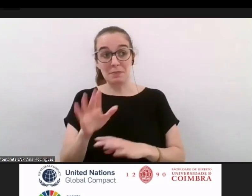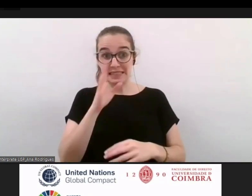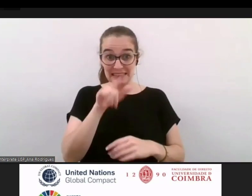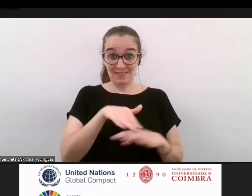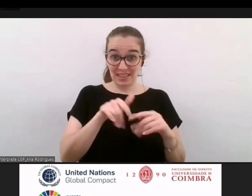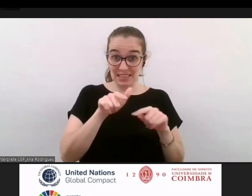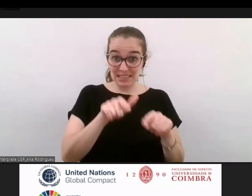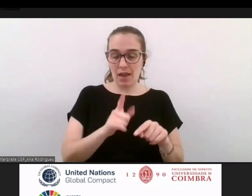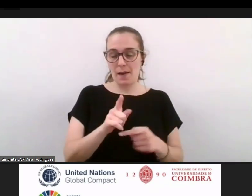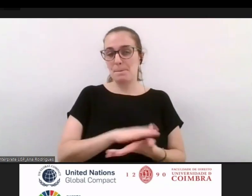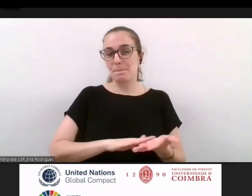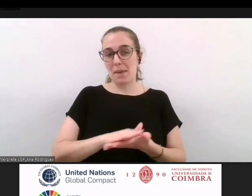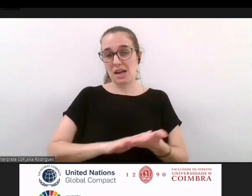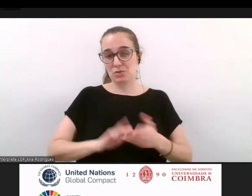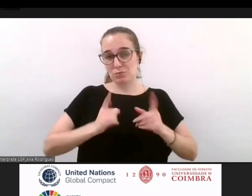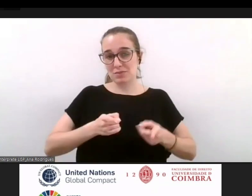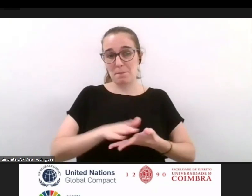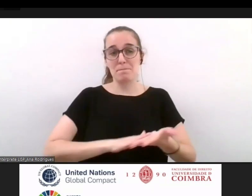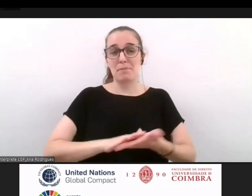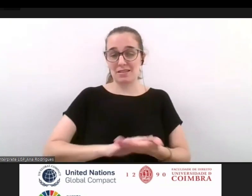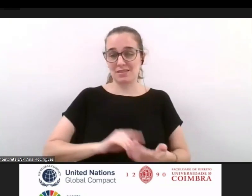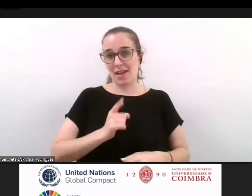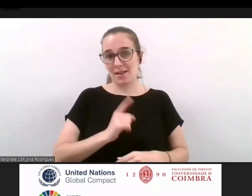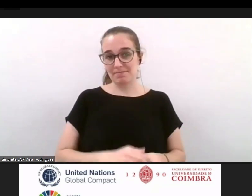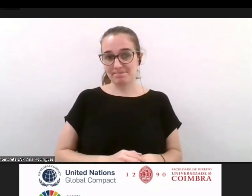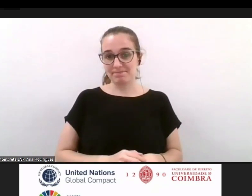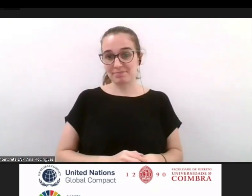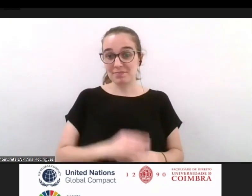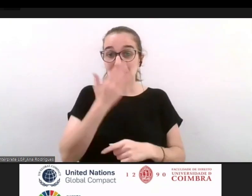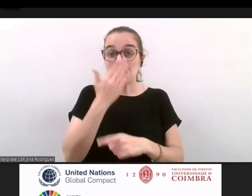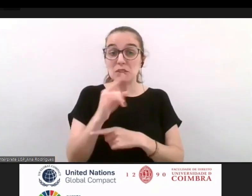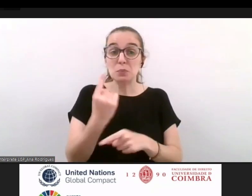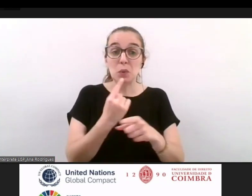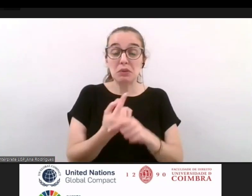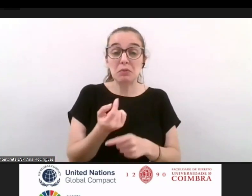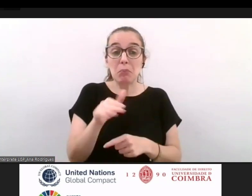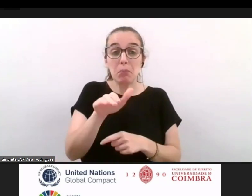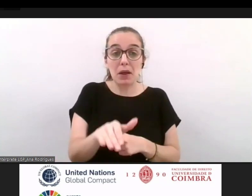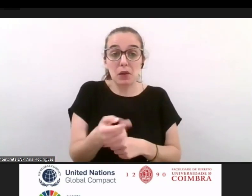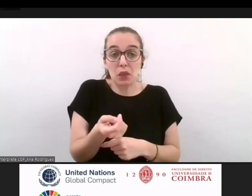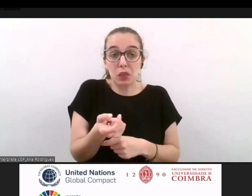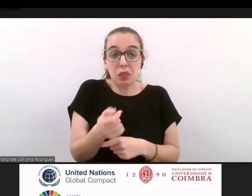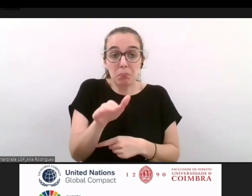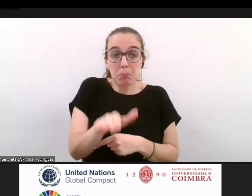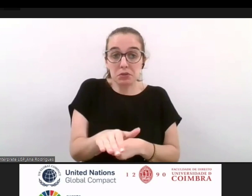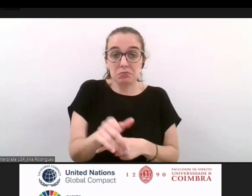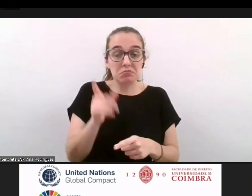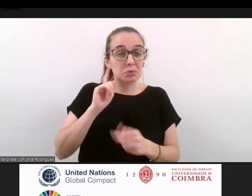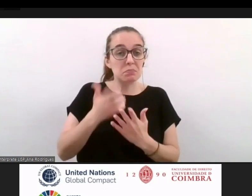e pode parecer, lá está, que é um passo muito, muito pequeno e sem